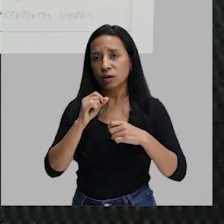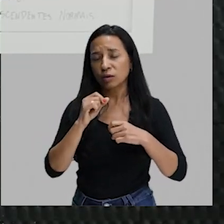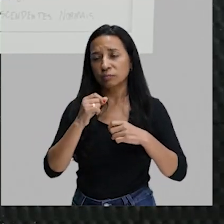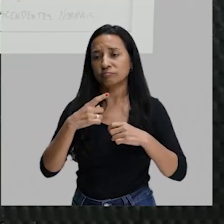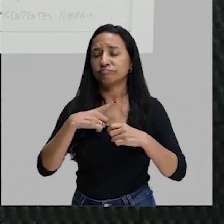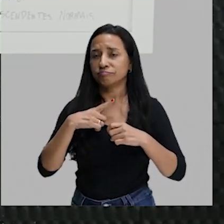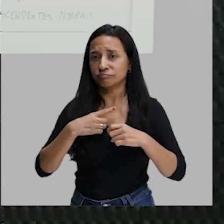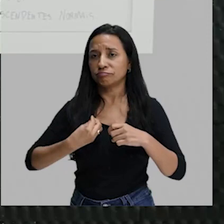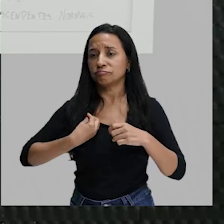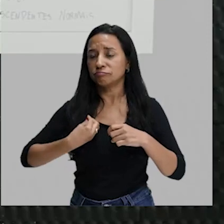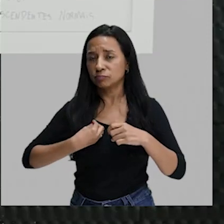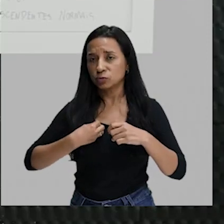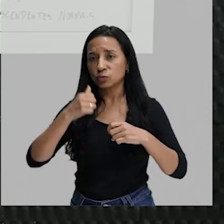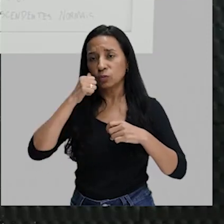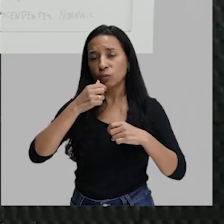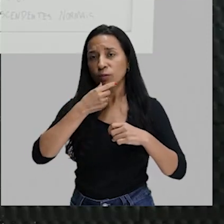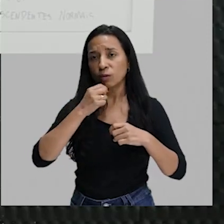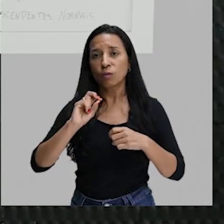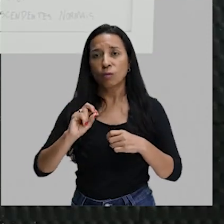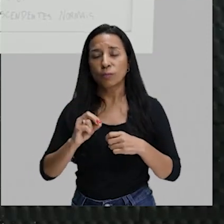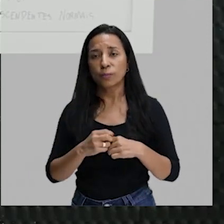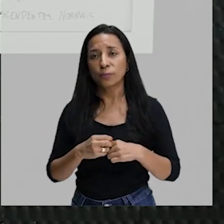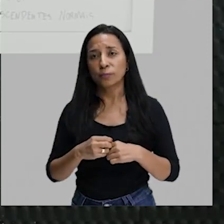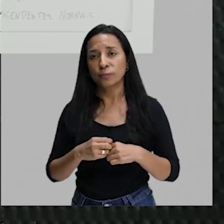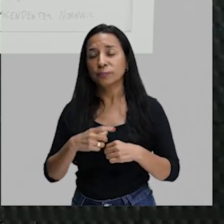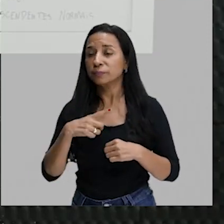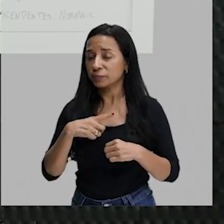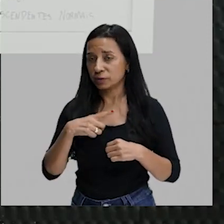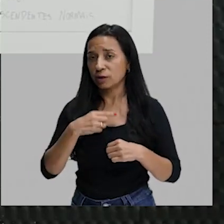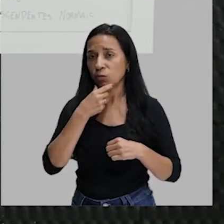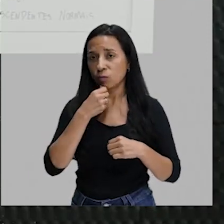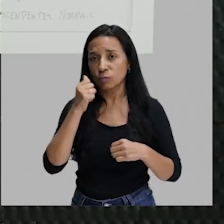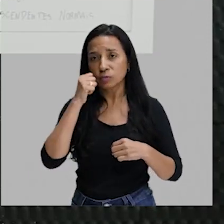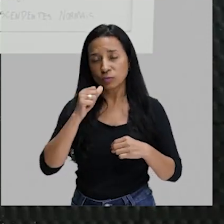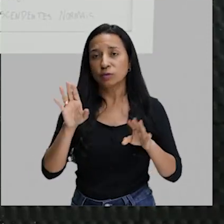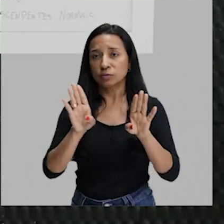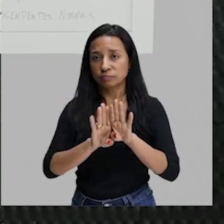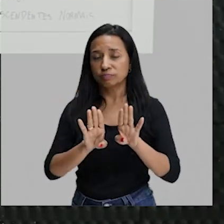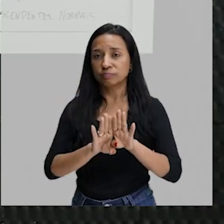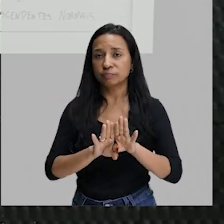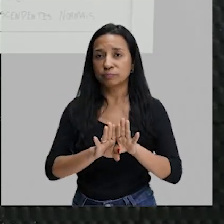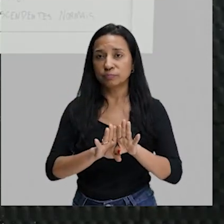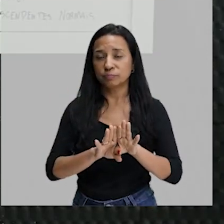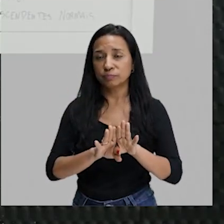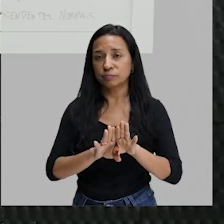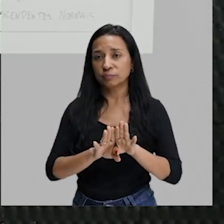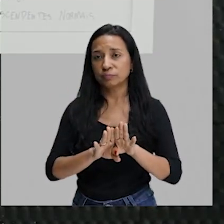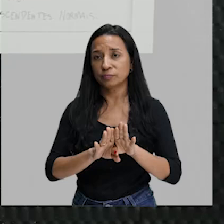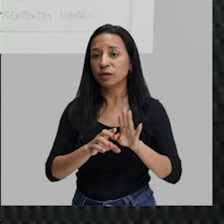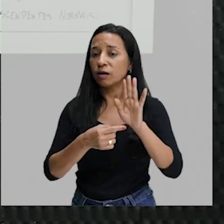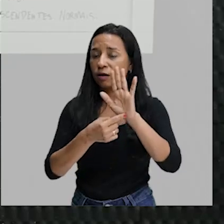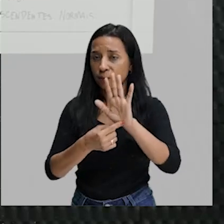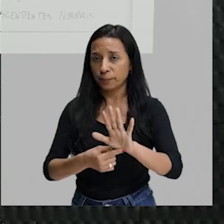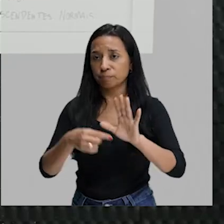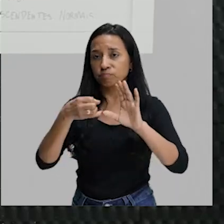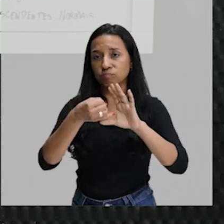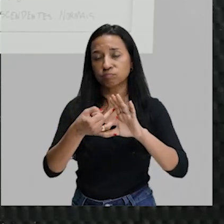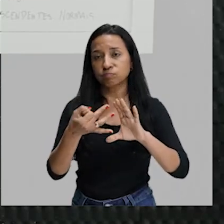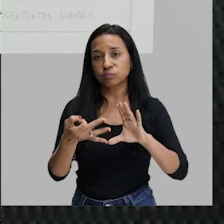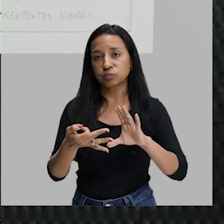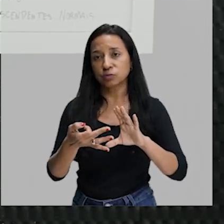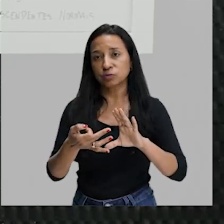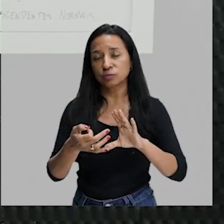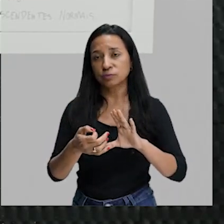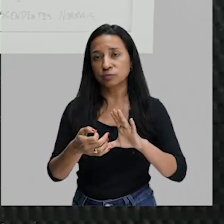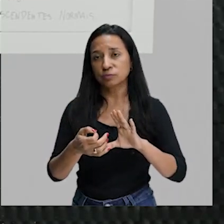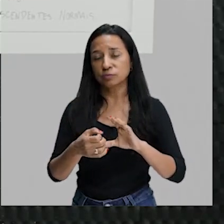nas mulheres? Você vai perceber que tem homens e mulher aqui também, que está apresentando essa característica. Então, ela